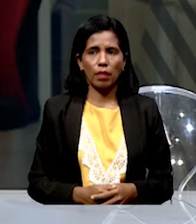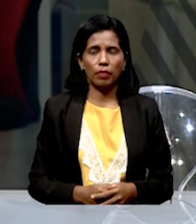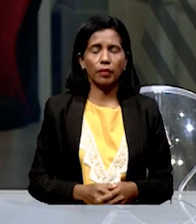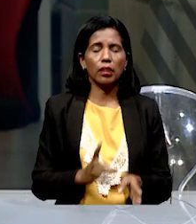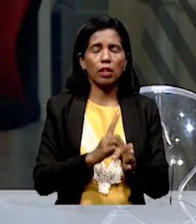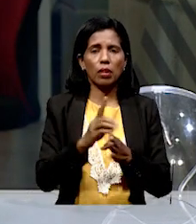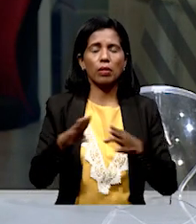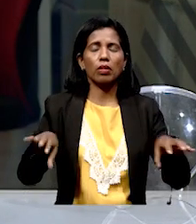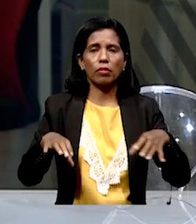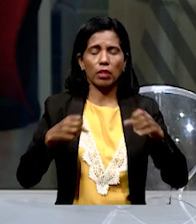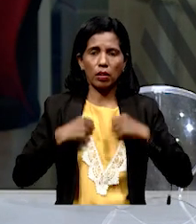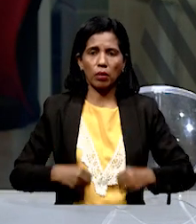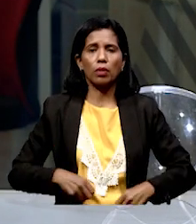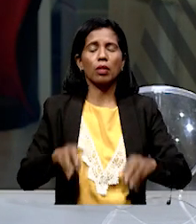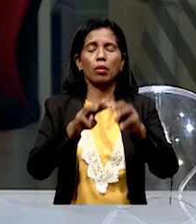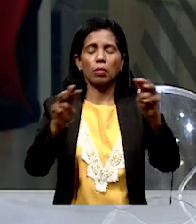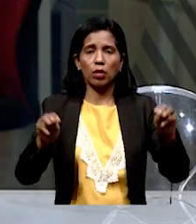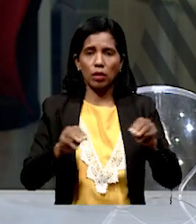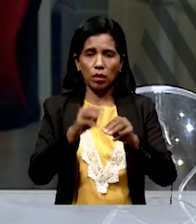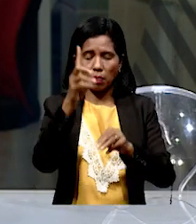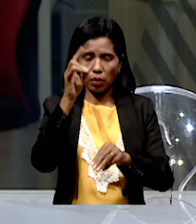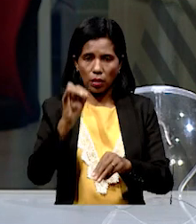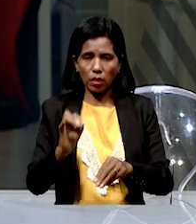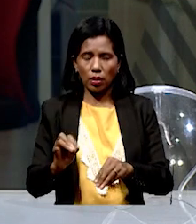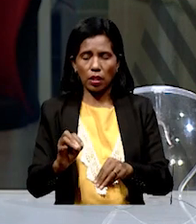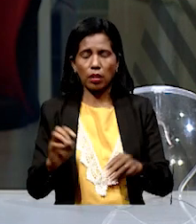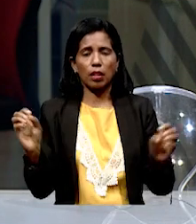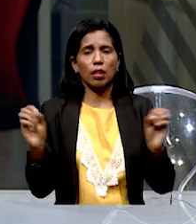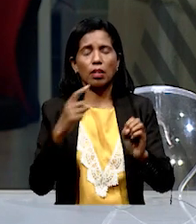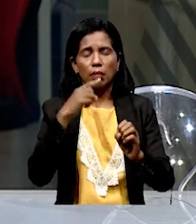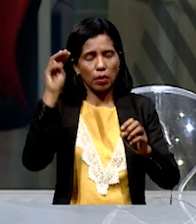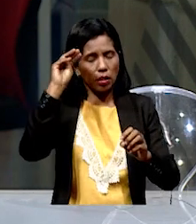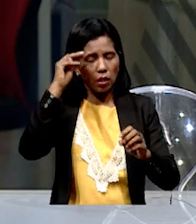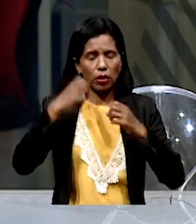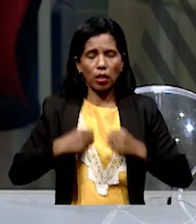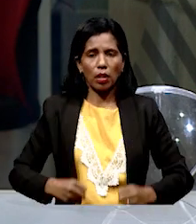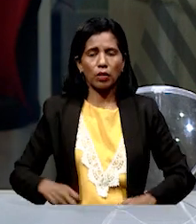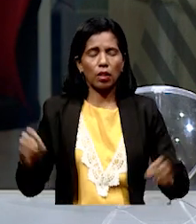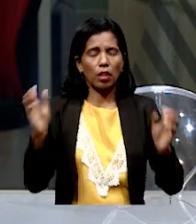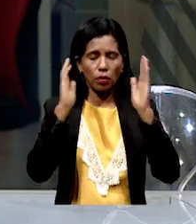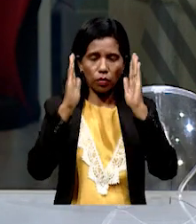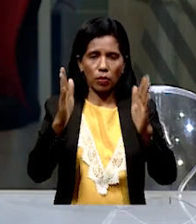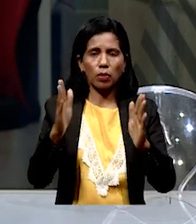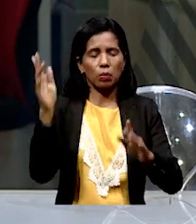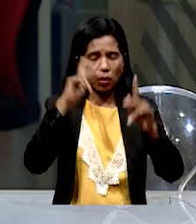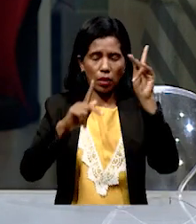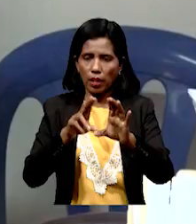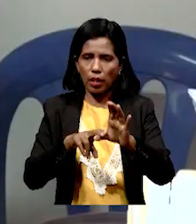Diretor Serviço Saúde Município de Lê, Receita, Ministério da Saúde, latau prioridade bakasu